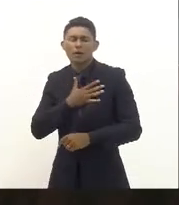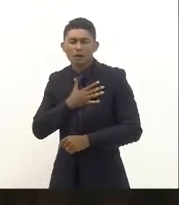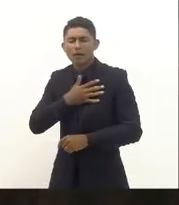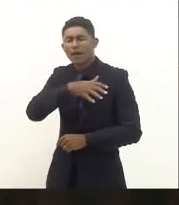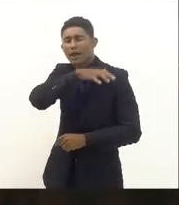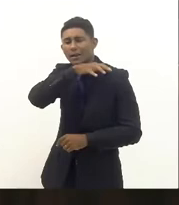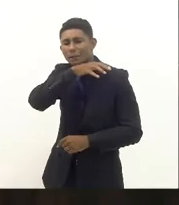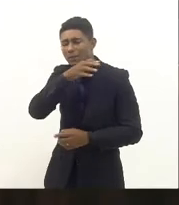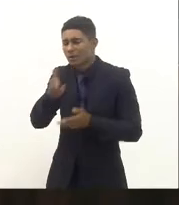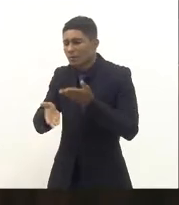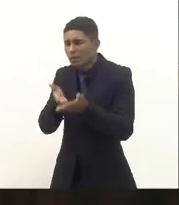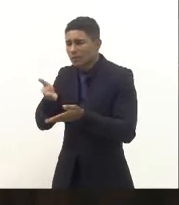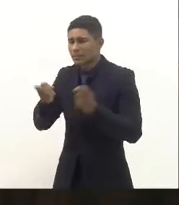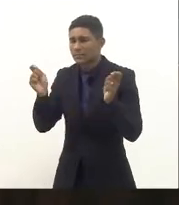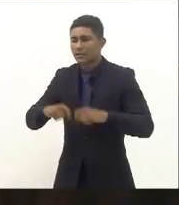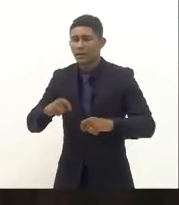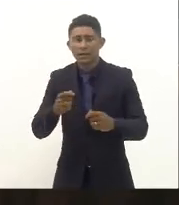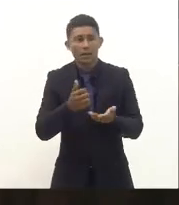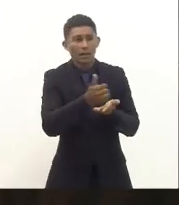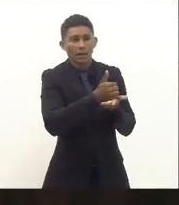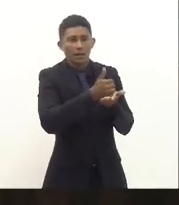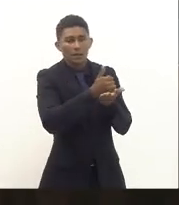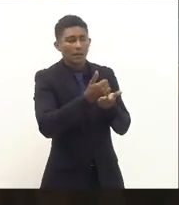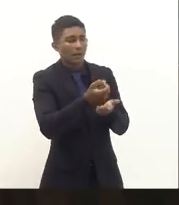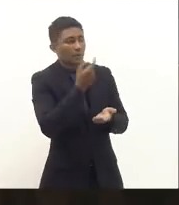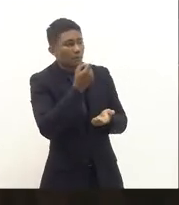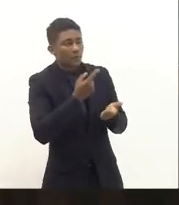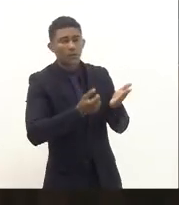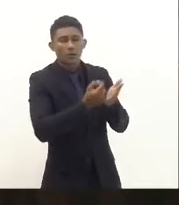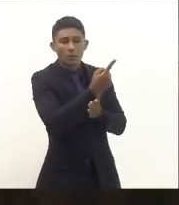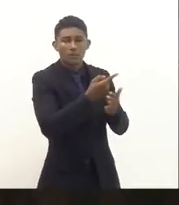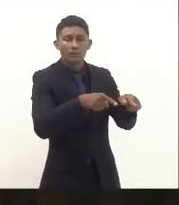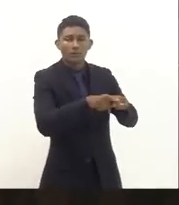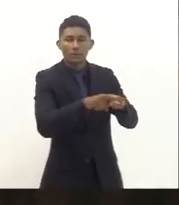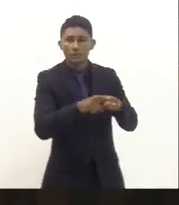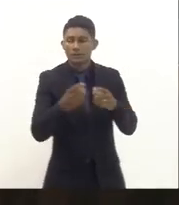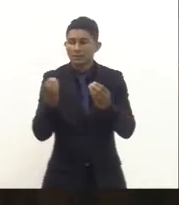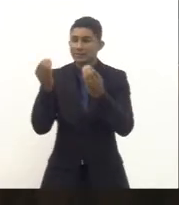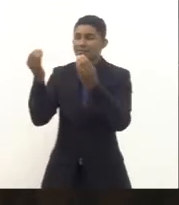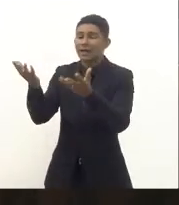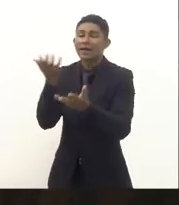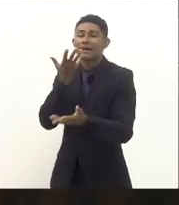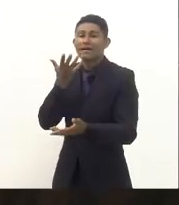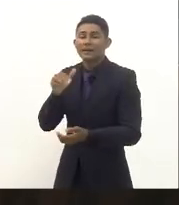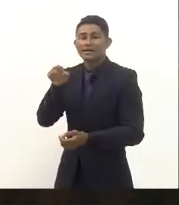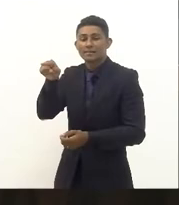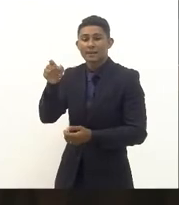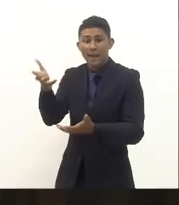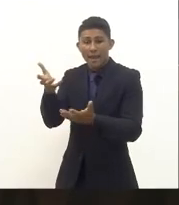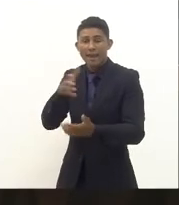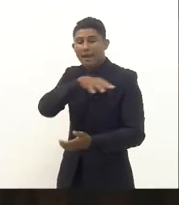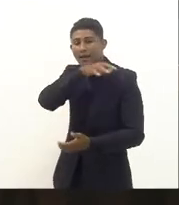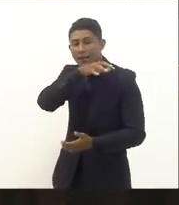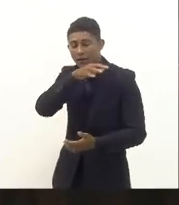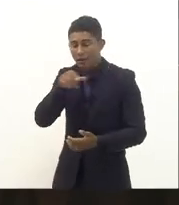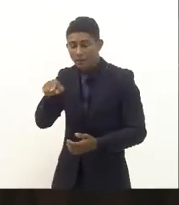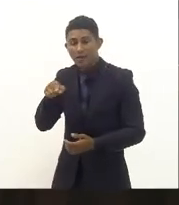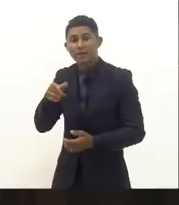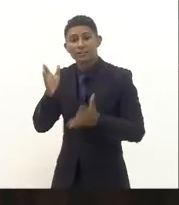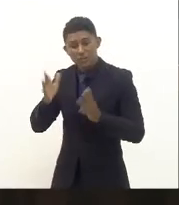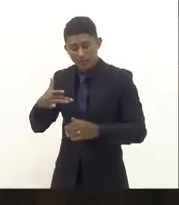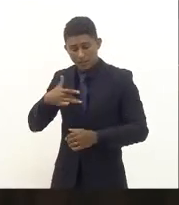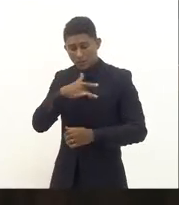cuida pode comprar medicação cuidar e ofertar para alguém alguma criança que quer um animalzinho ele já com mais saúde